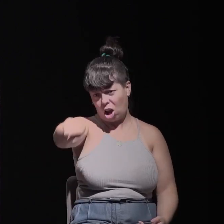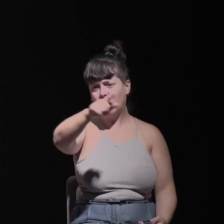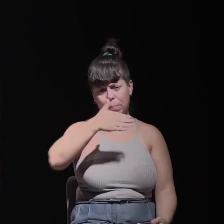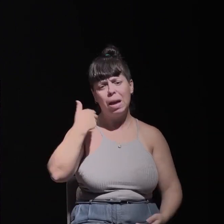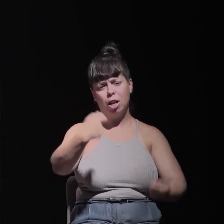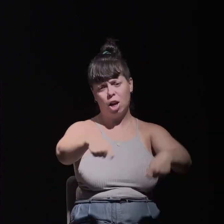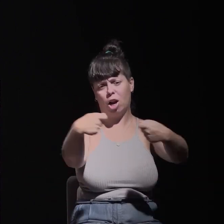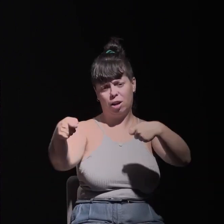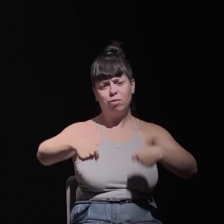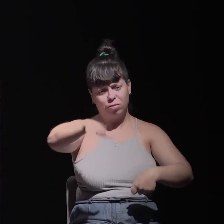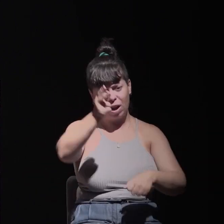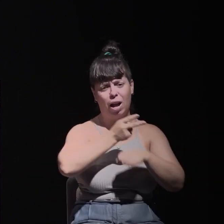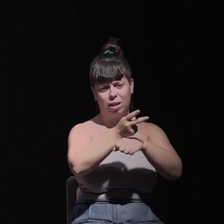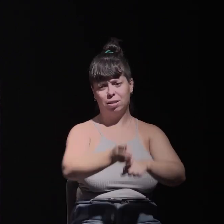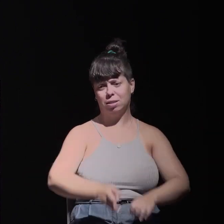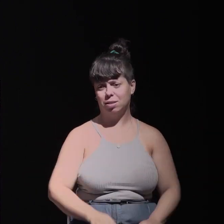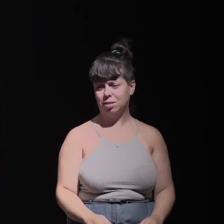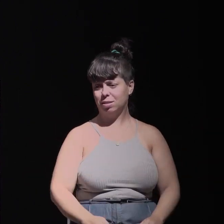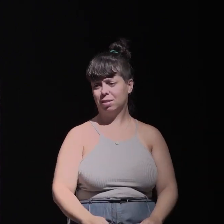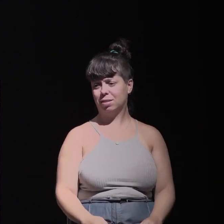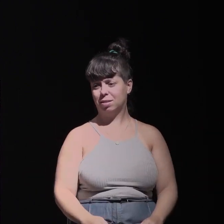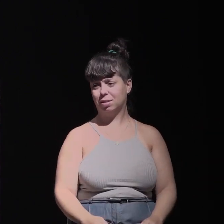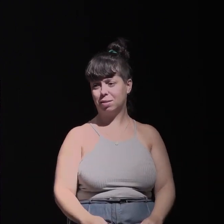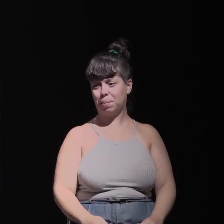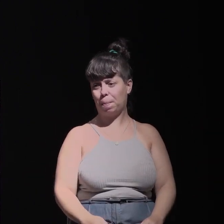atrás, precisa ver.